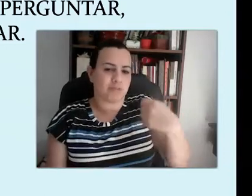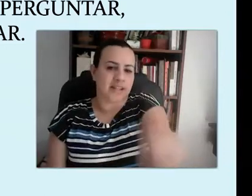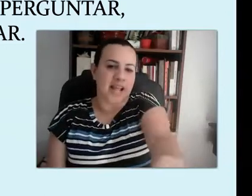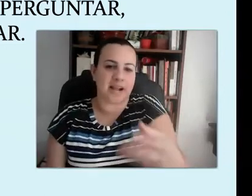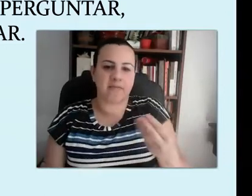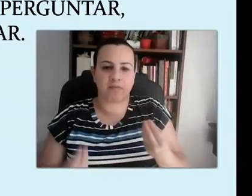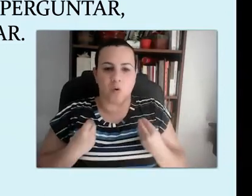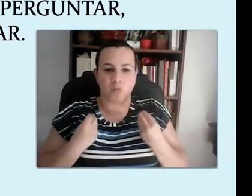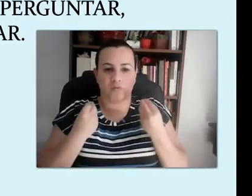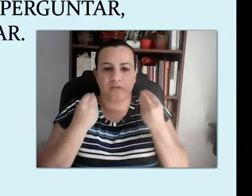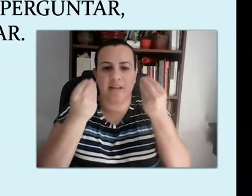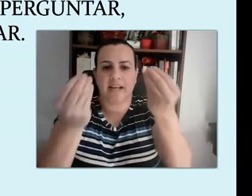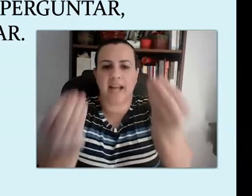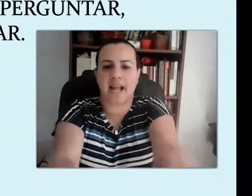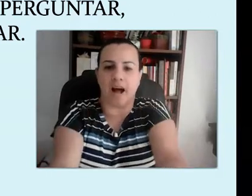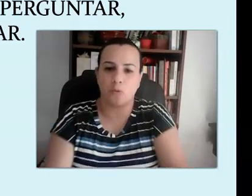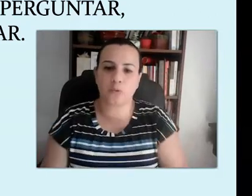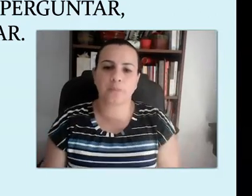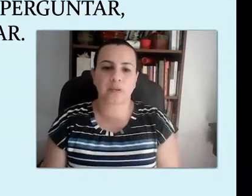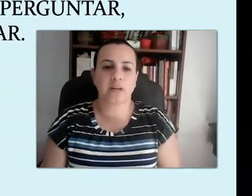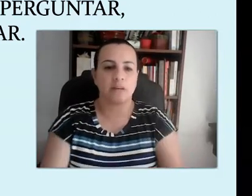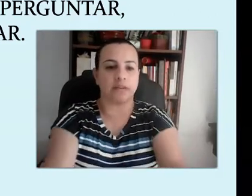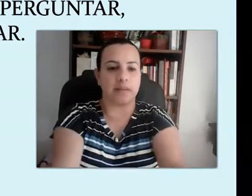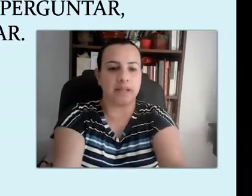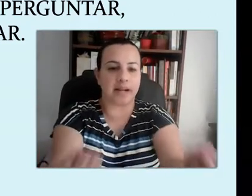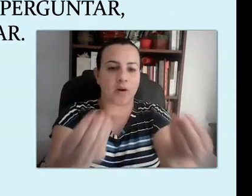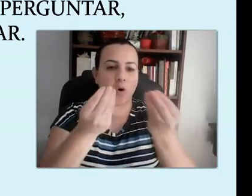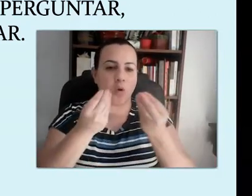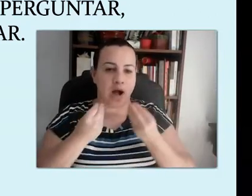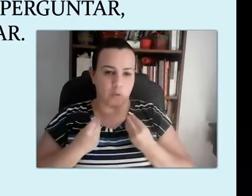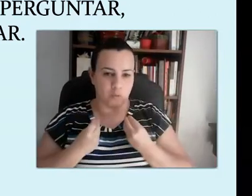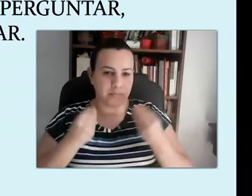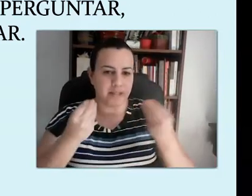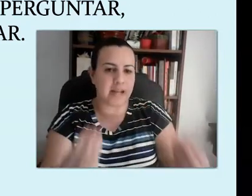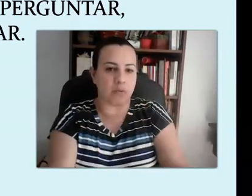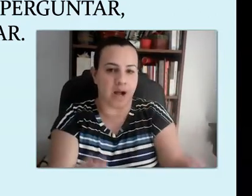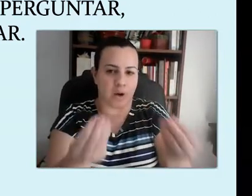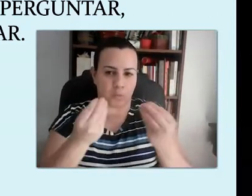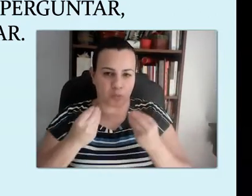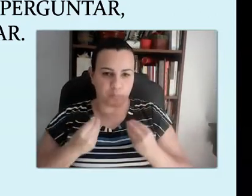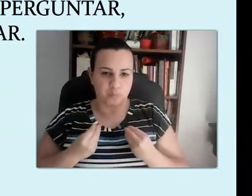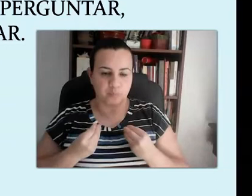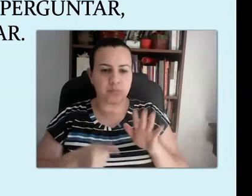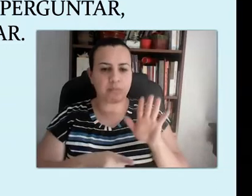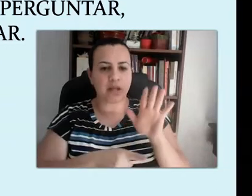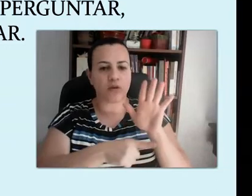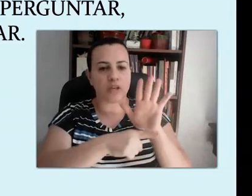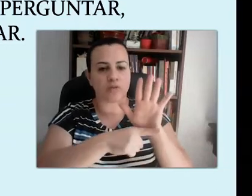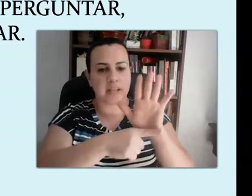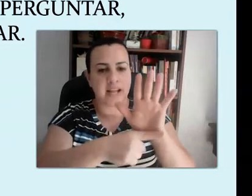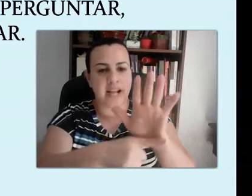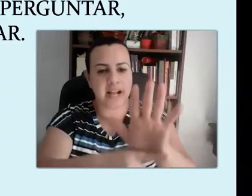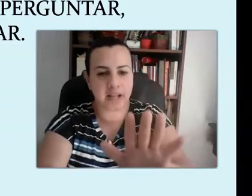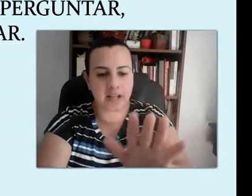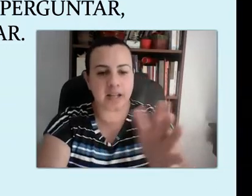Então, te dei ou te entreguei algo. Você me entregou algo, me deu algo. Eu